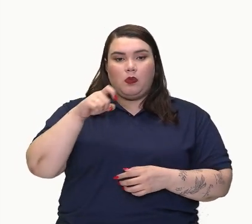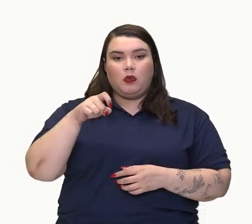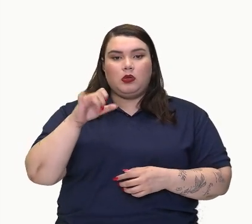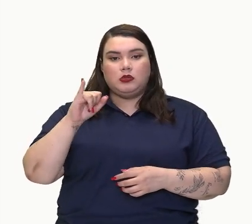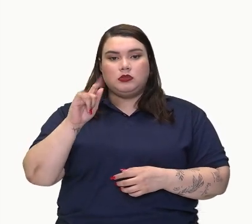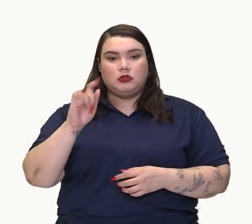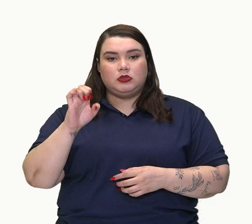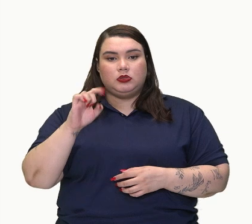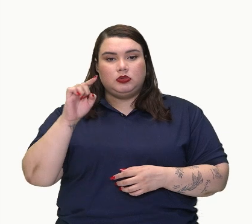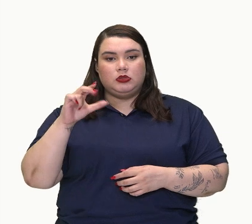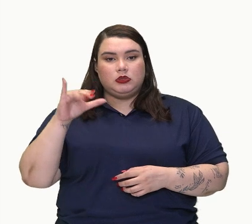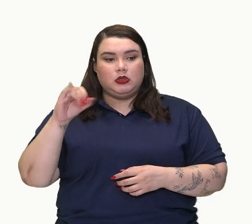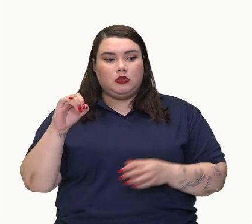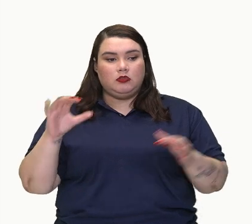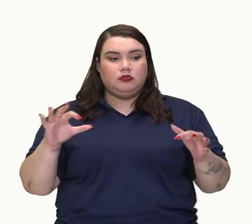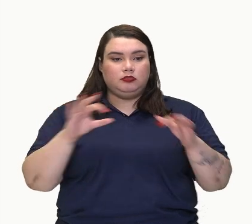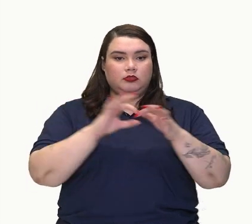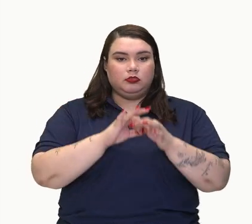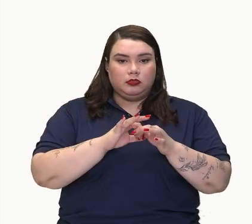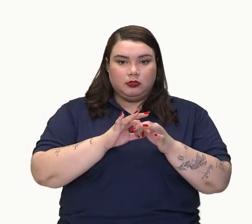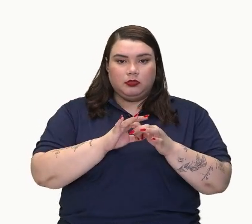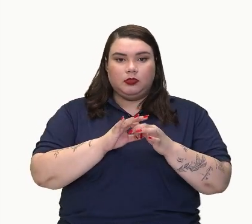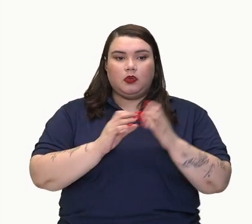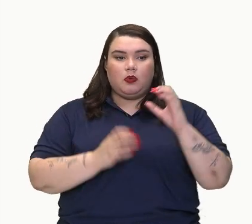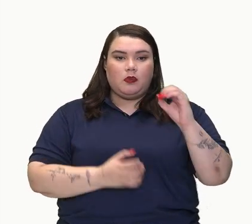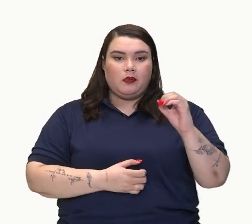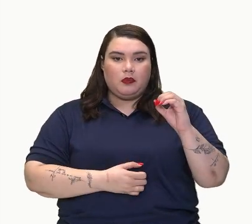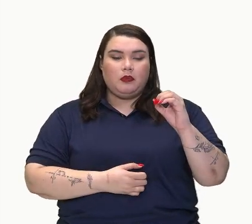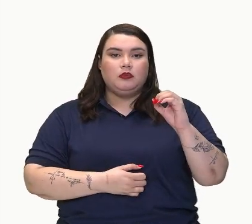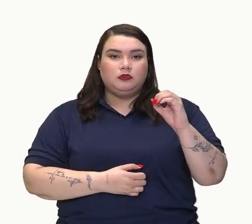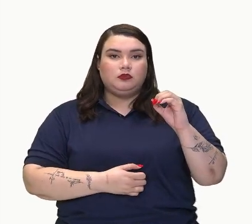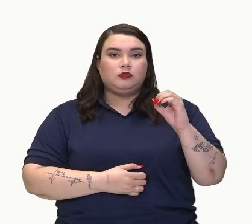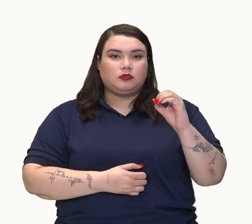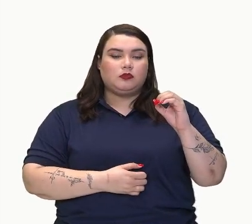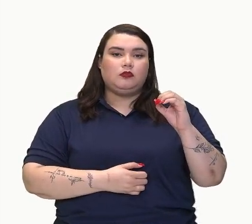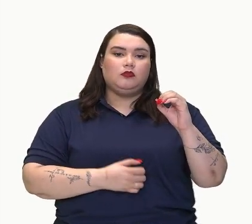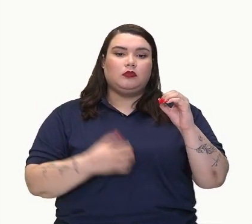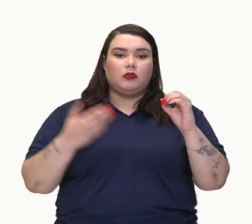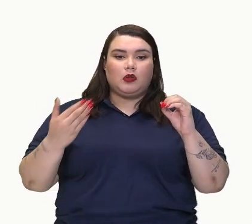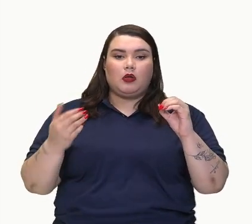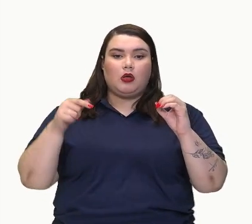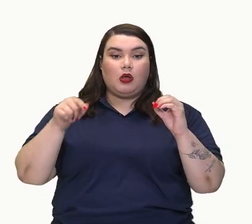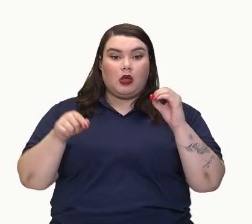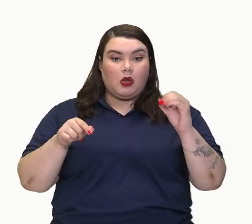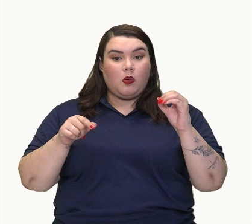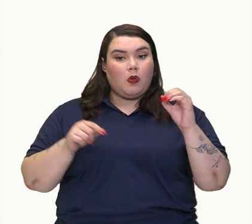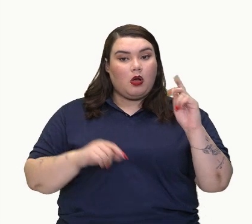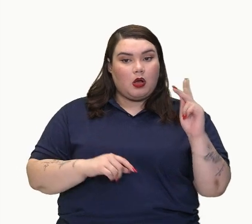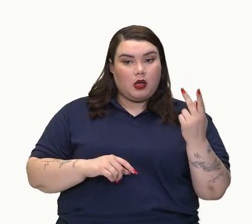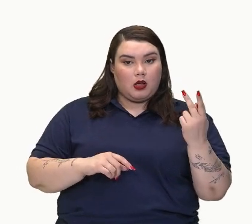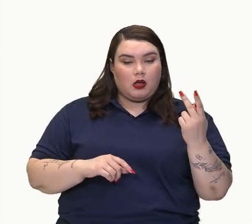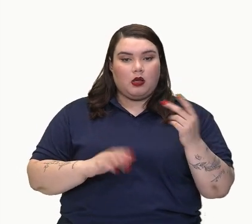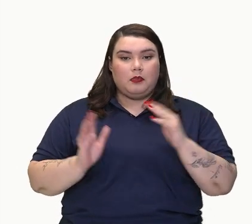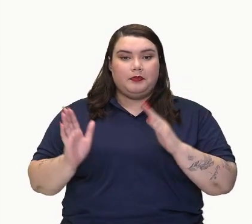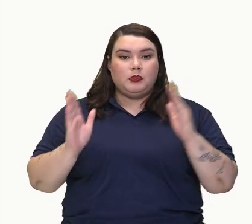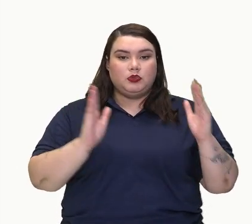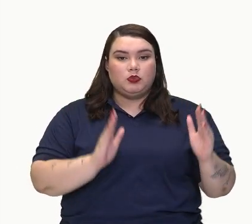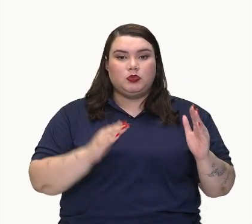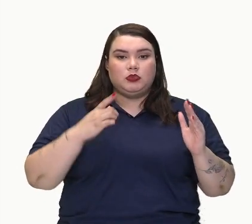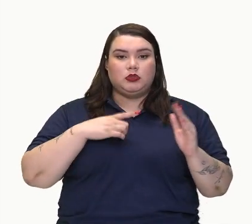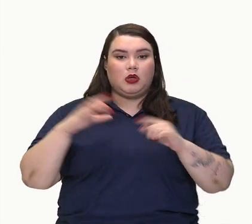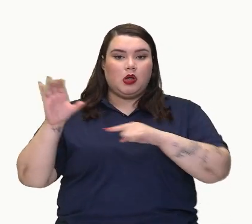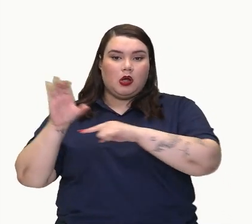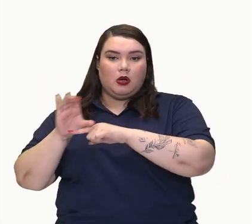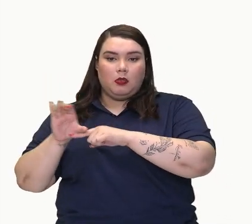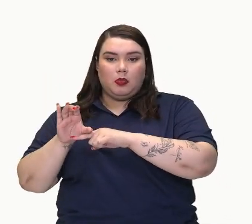no final. Nesse caso, o oxigênio está entre carbonos. Tá vendo que é diferente? Quando